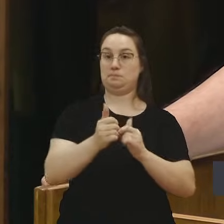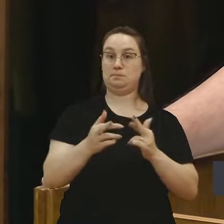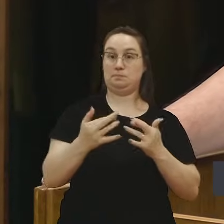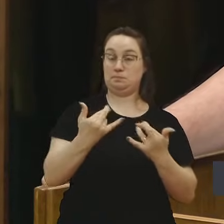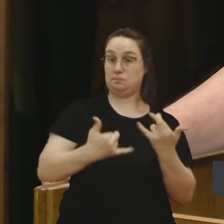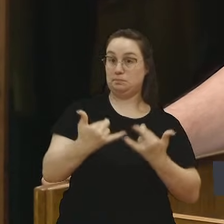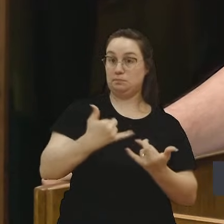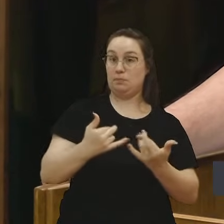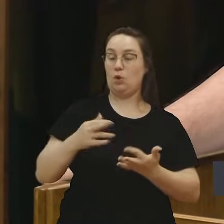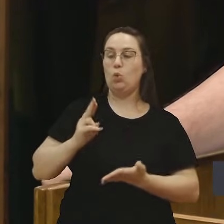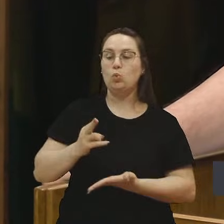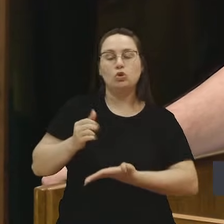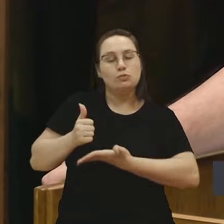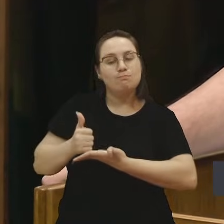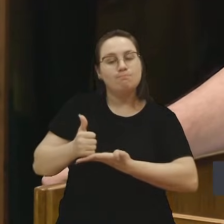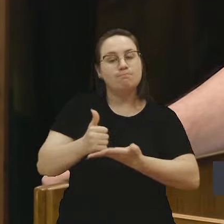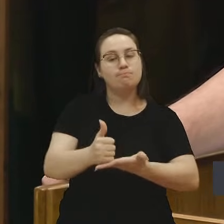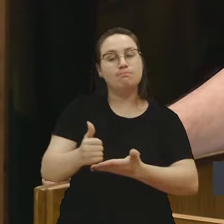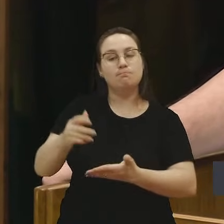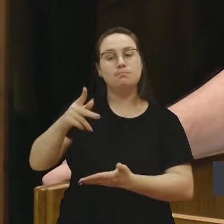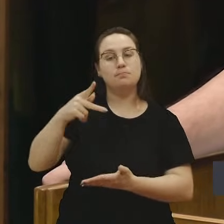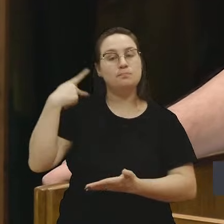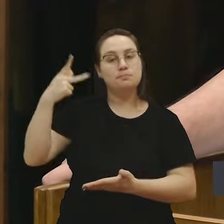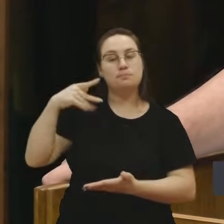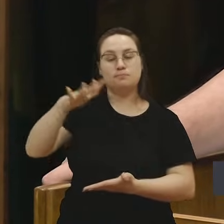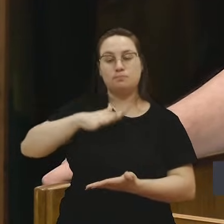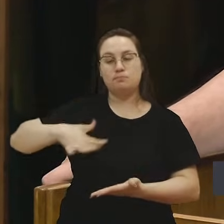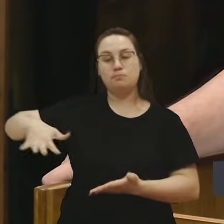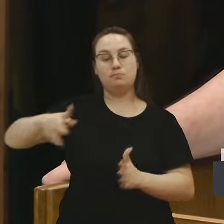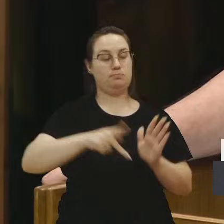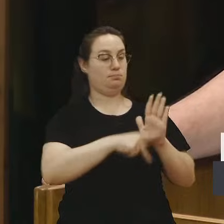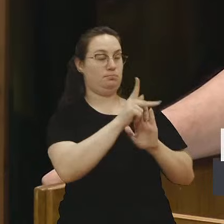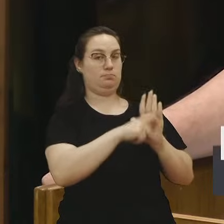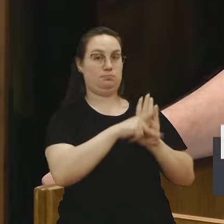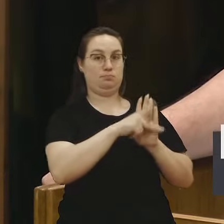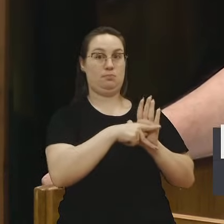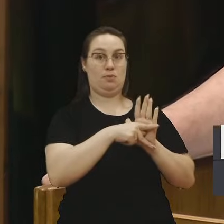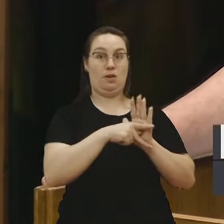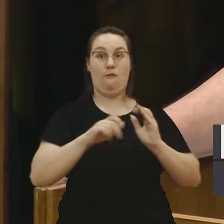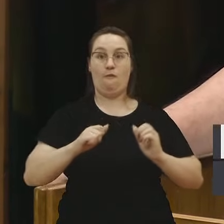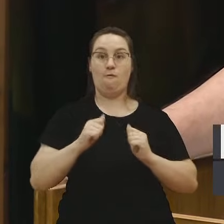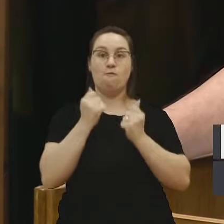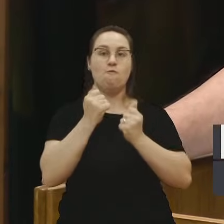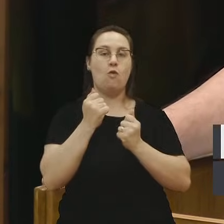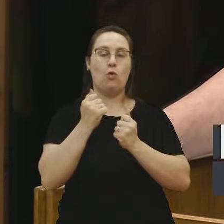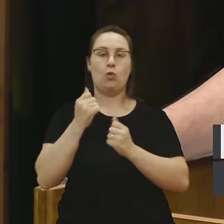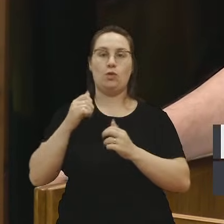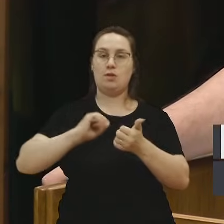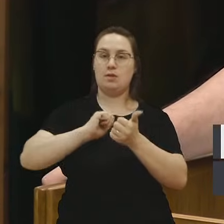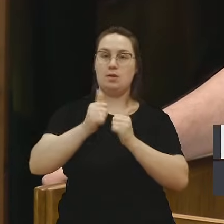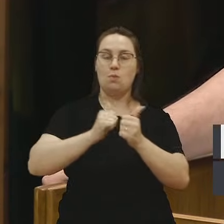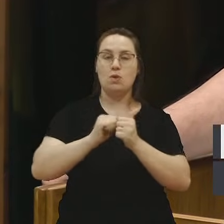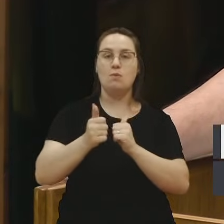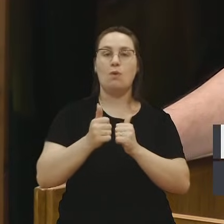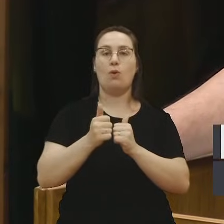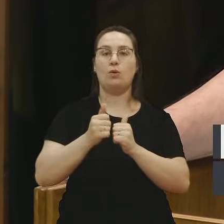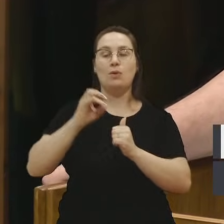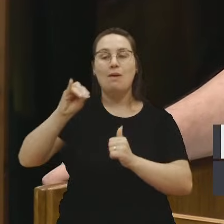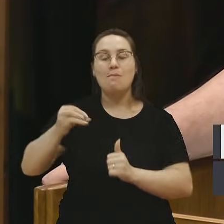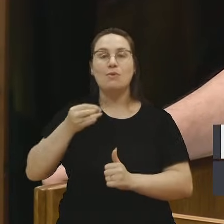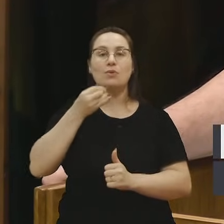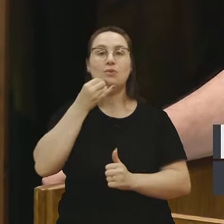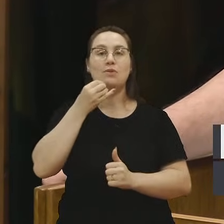continuarmos apoiando políticas públicas, projetos e iniciativas que fortaleçam o esporte, ampliando oportunidades e garantindo que